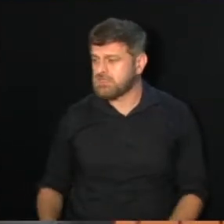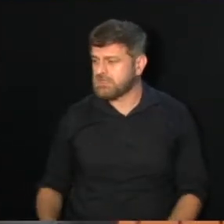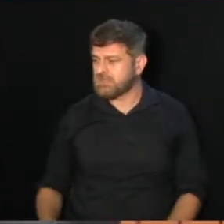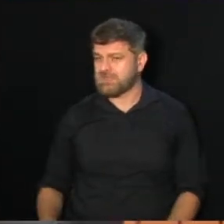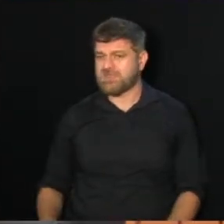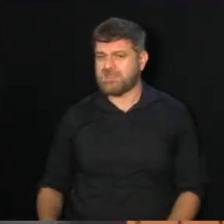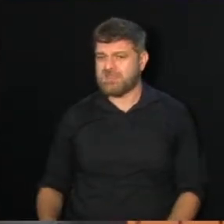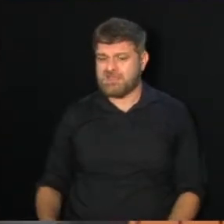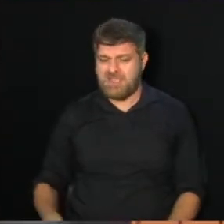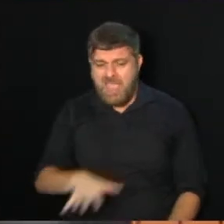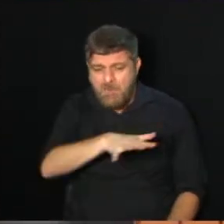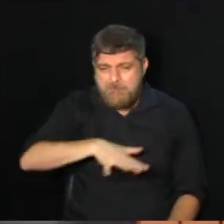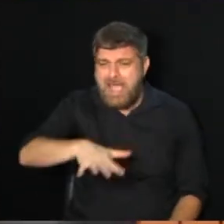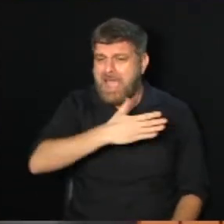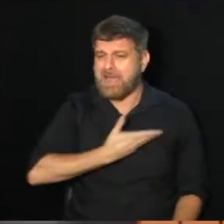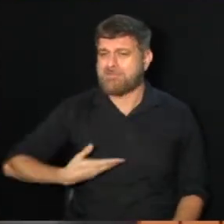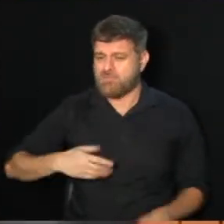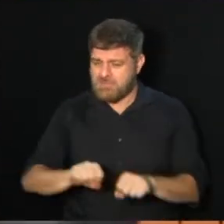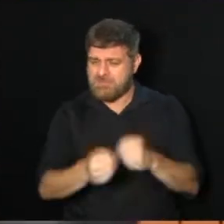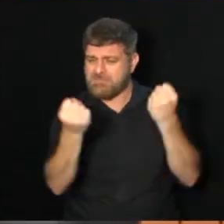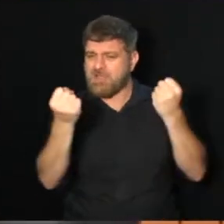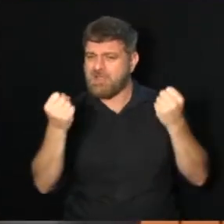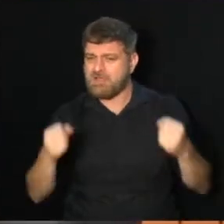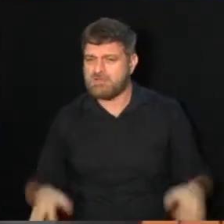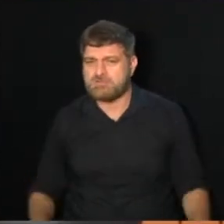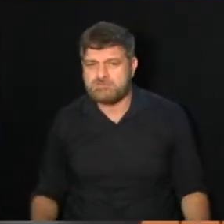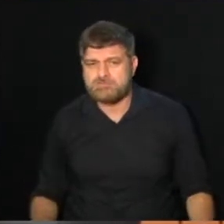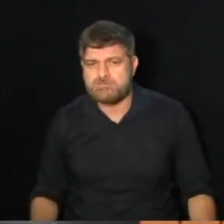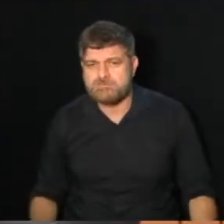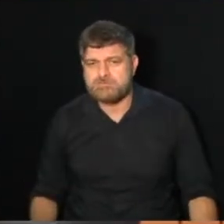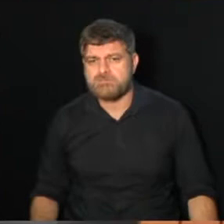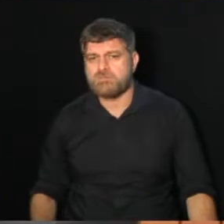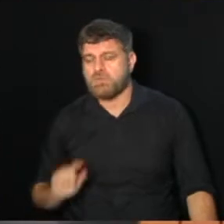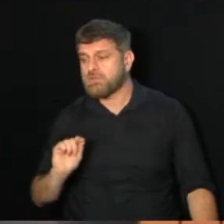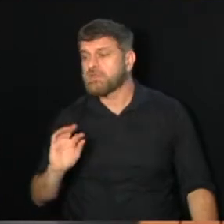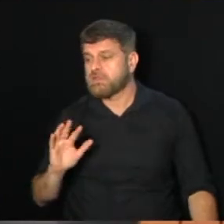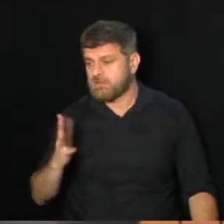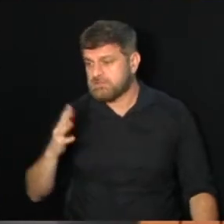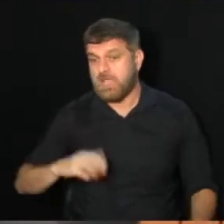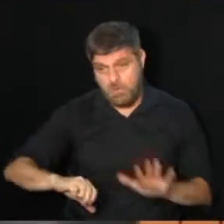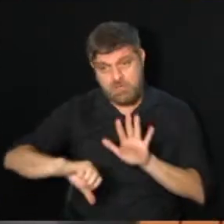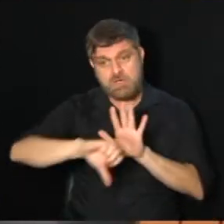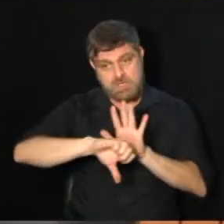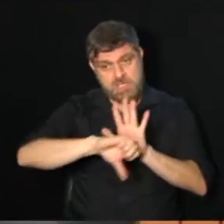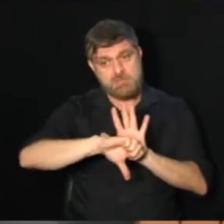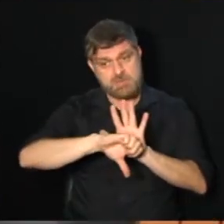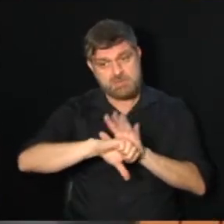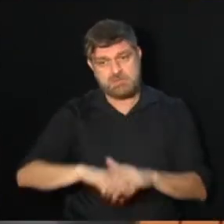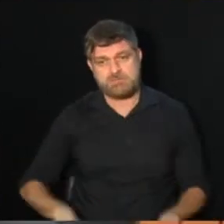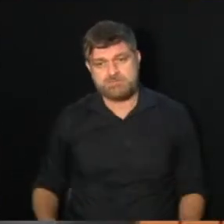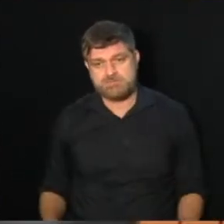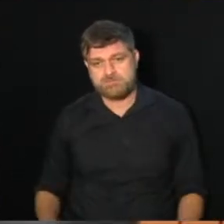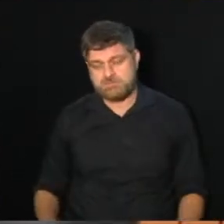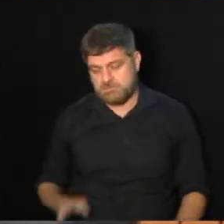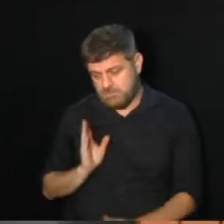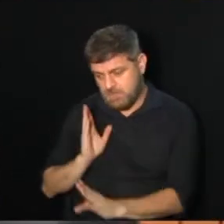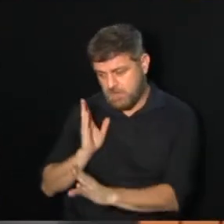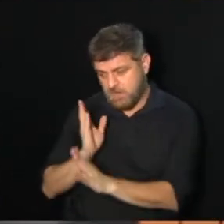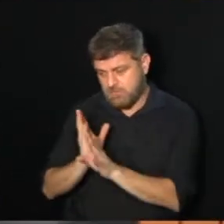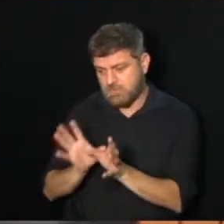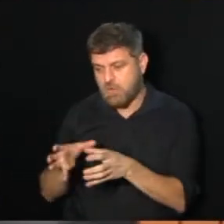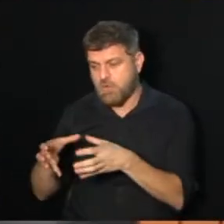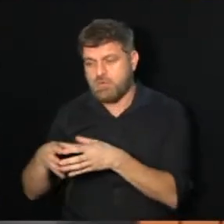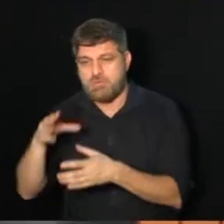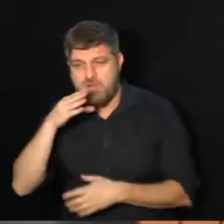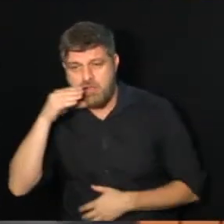público, patrimônio particular, causando dano, e que o dano configura aí um crime. Identificados esses